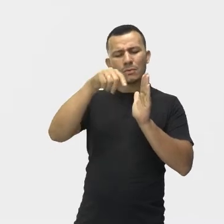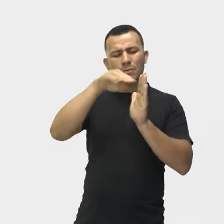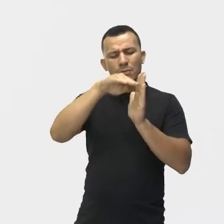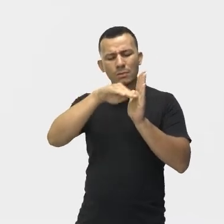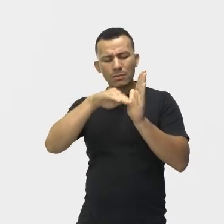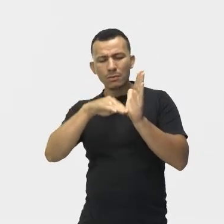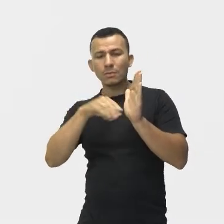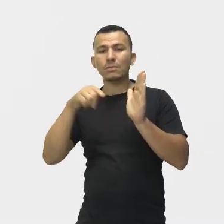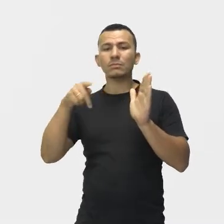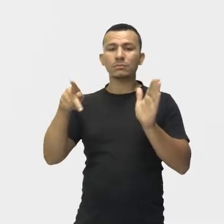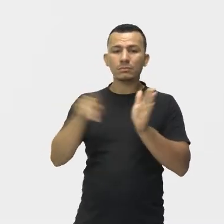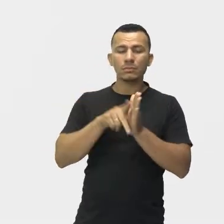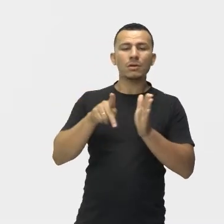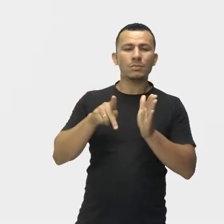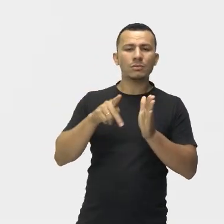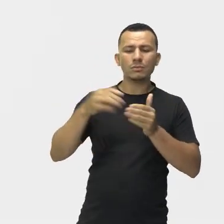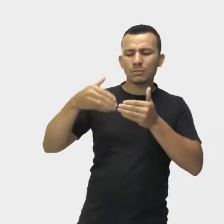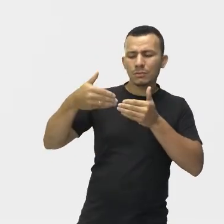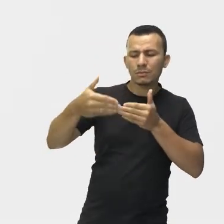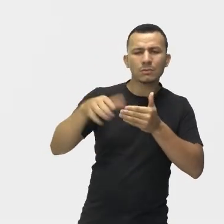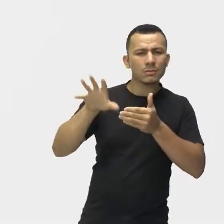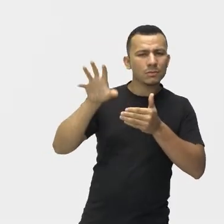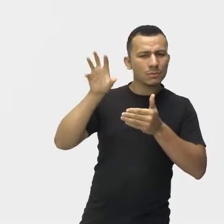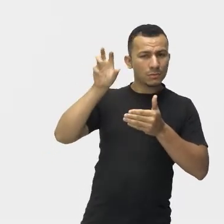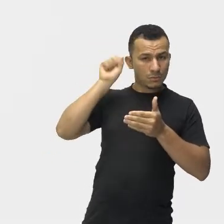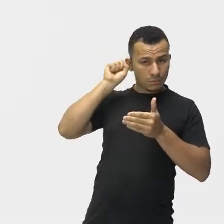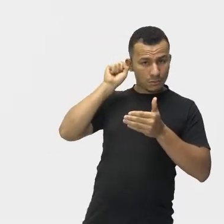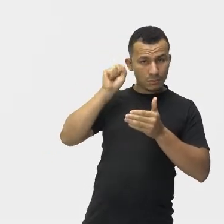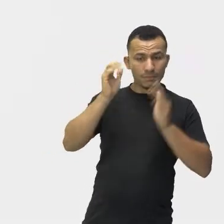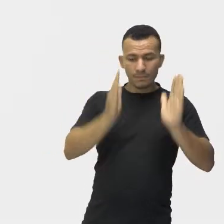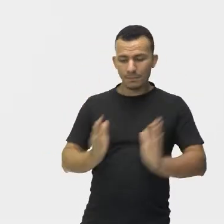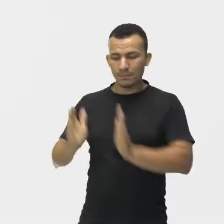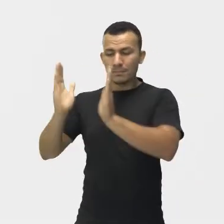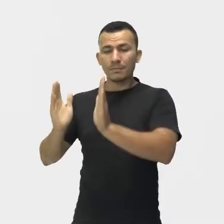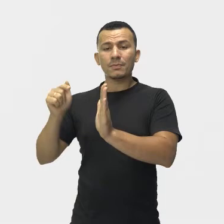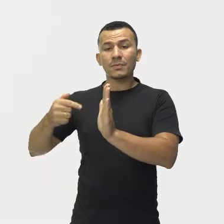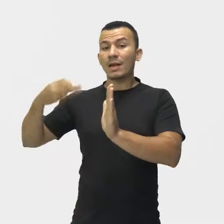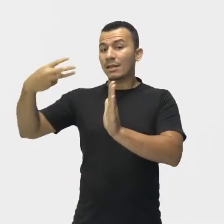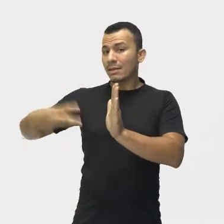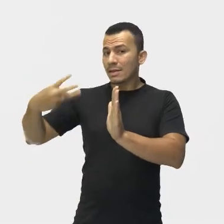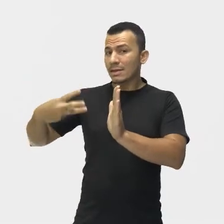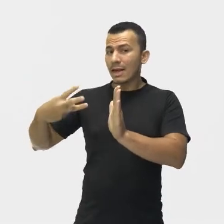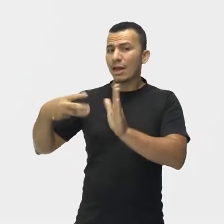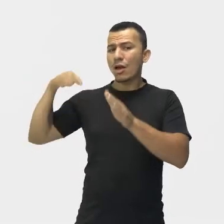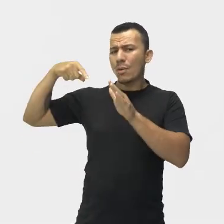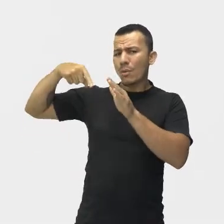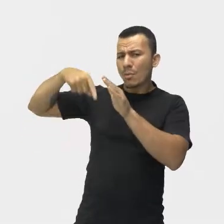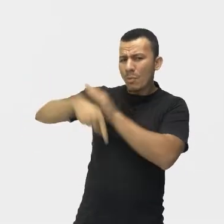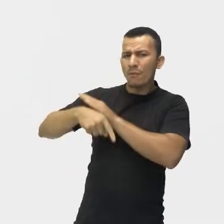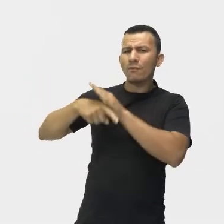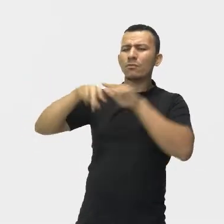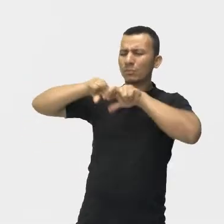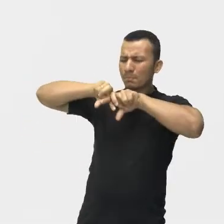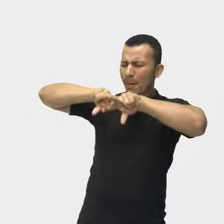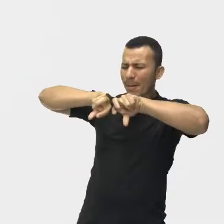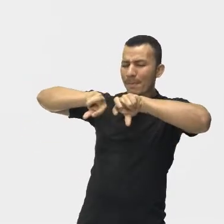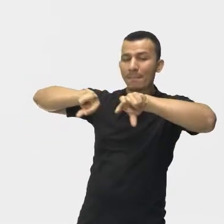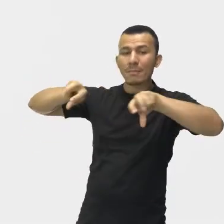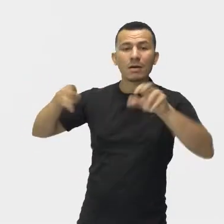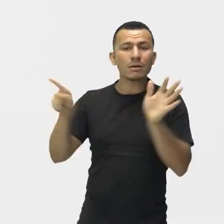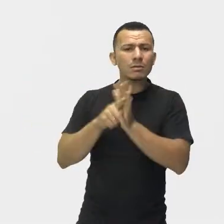ossos relacionados ali com o processo da audição. E na orelha interna, né, nós temos ali, ó, mais internamente